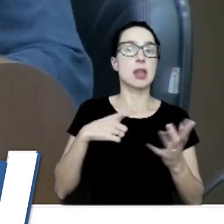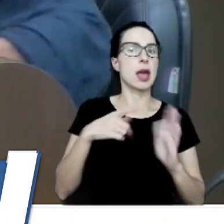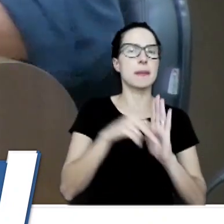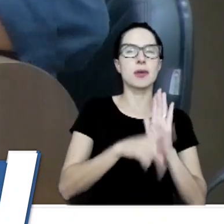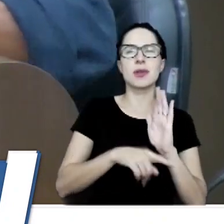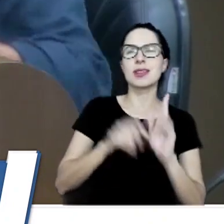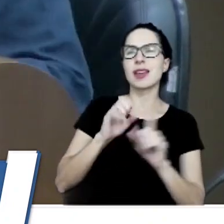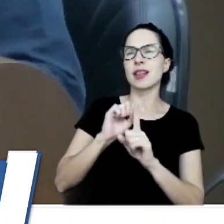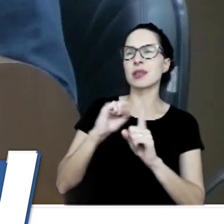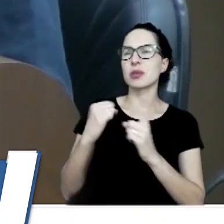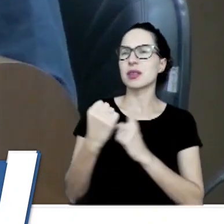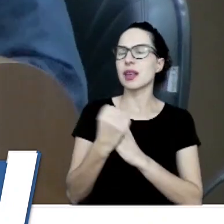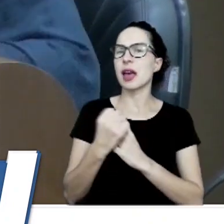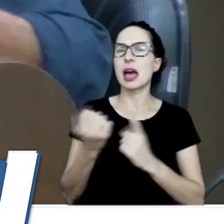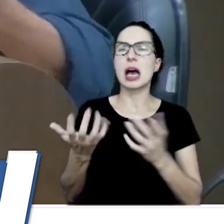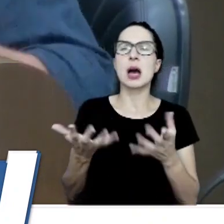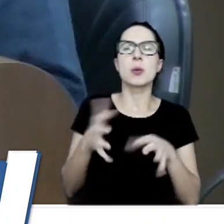tivesse realmente